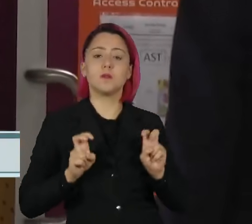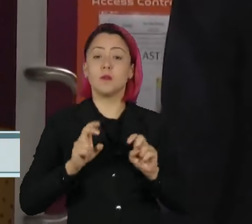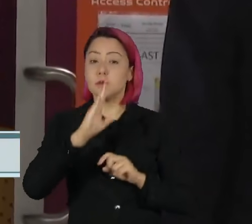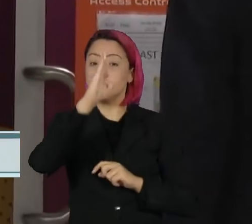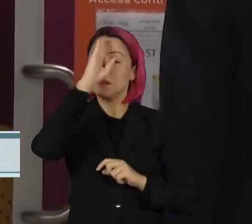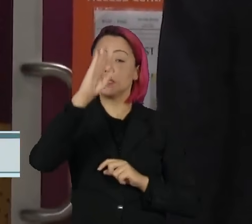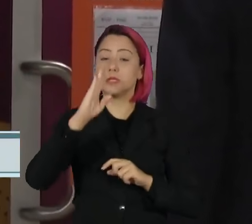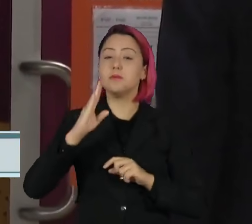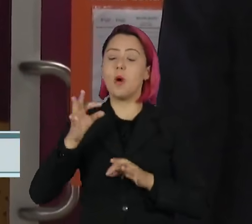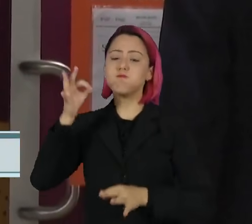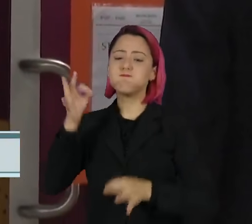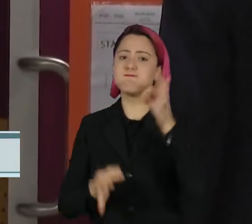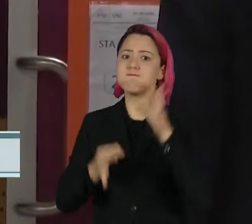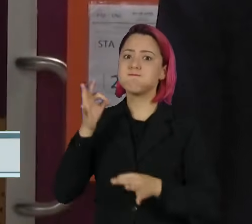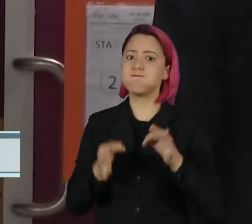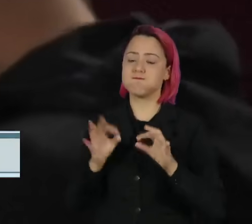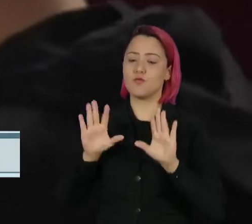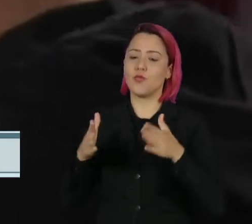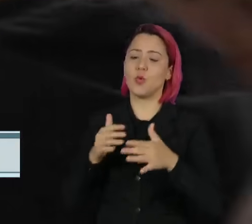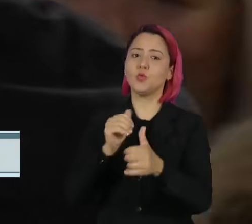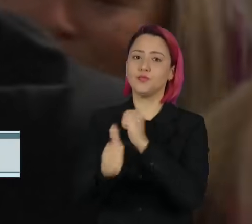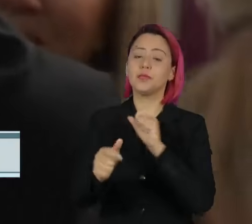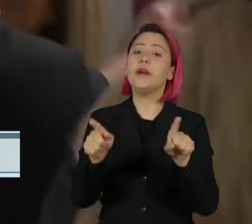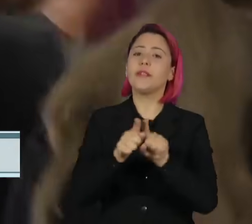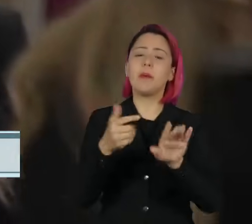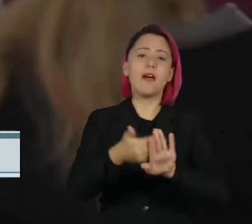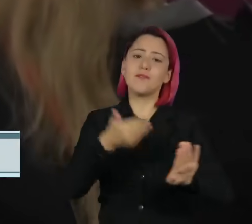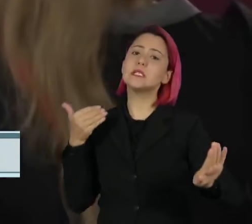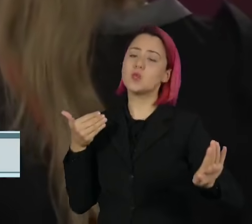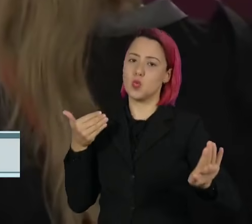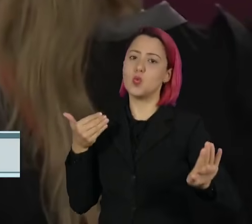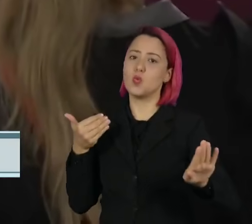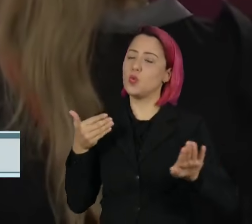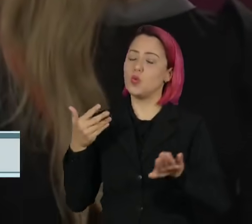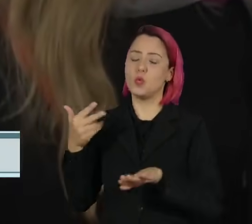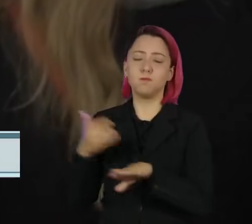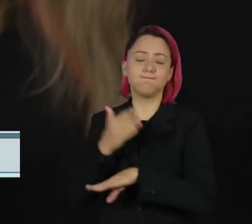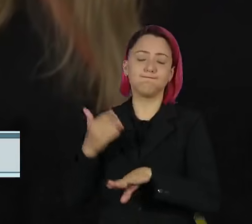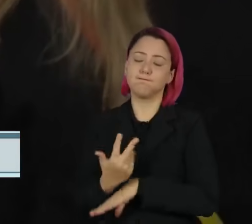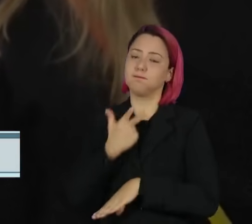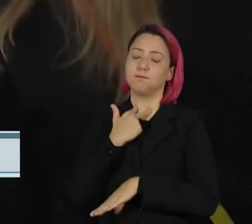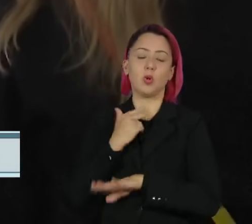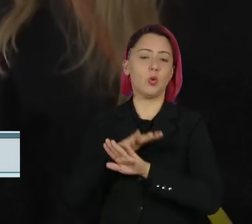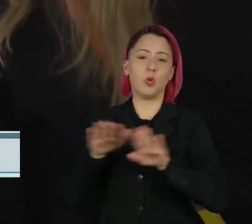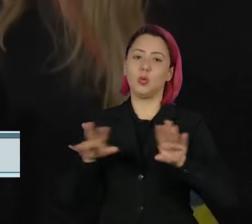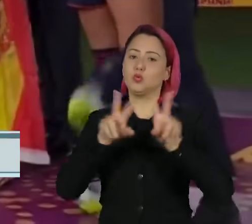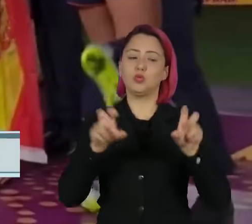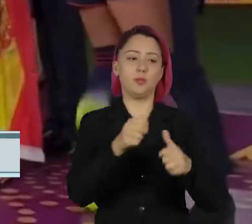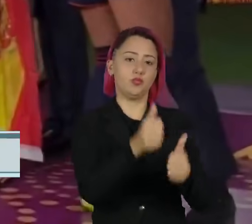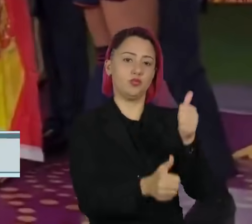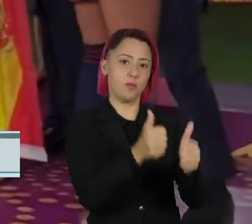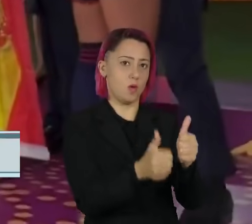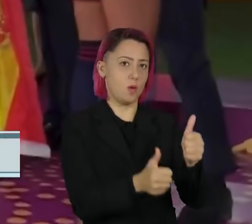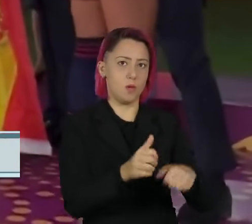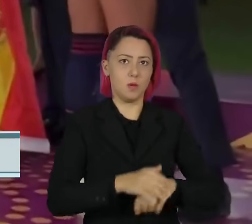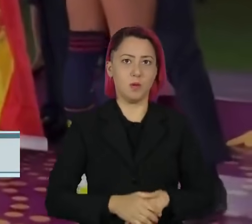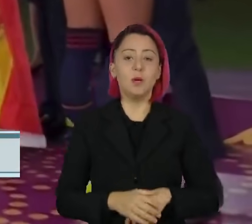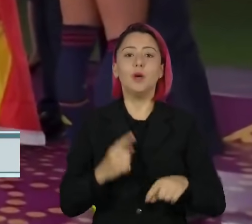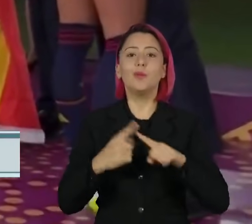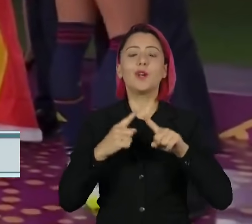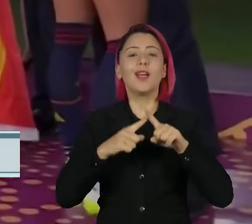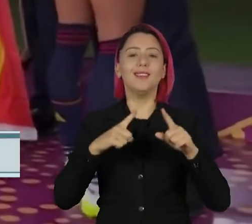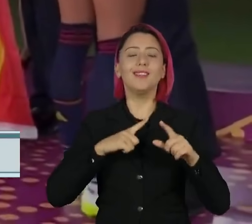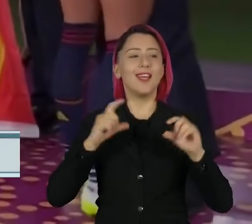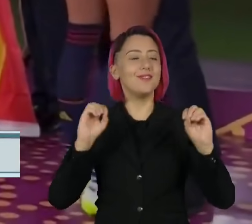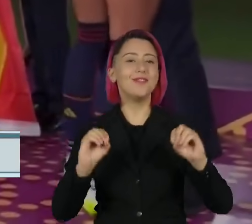tribunal esportivo espanhol e de estar suspenso pela FIFA de participar de atividades relacionadas ao futebol durante a cerimônia